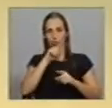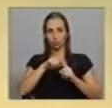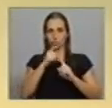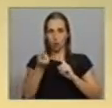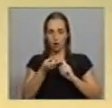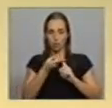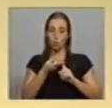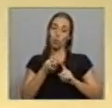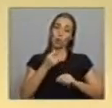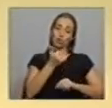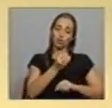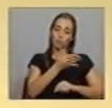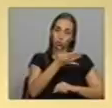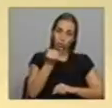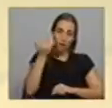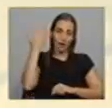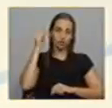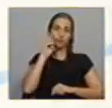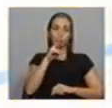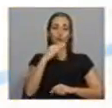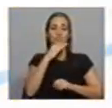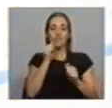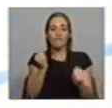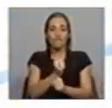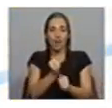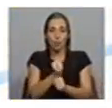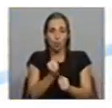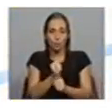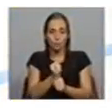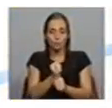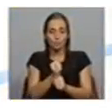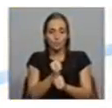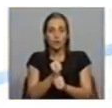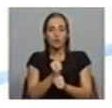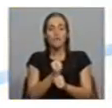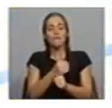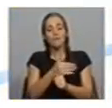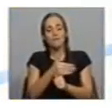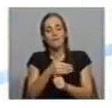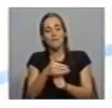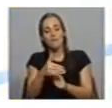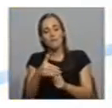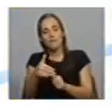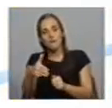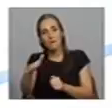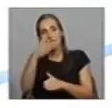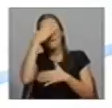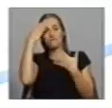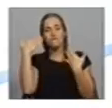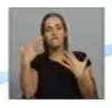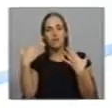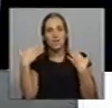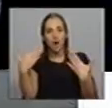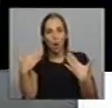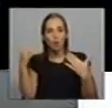primeira, encontramos Saturno na altura do seu inverno, digamos assim. Saturno vai deslocar-se para o verão, vai ter o seu verão no solstício em